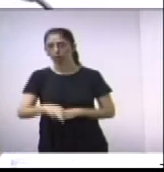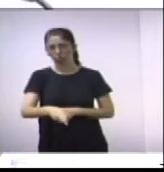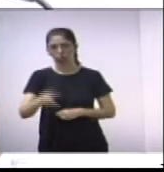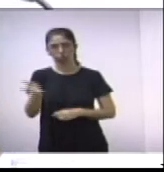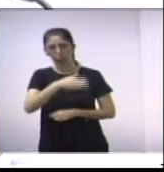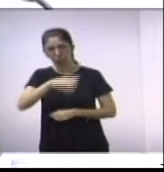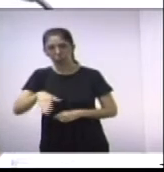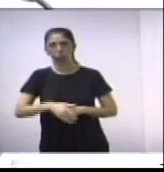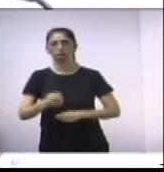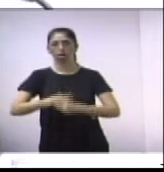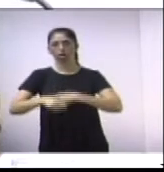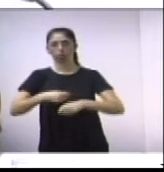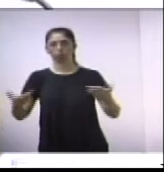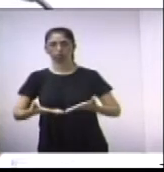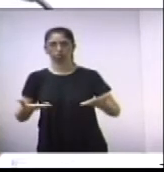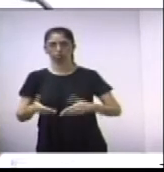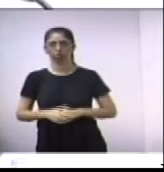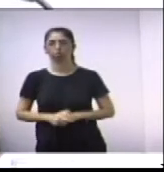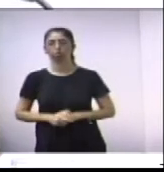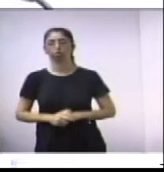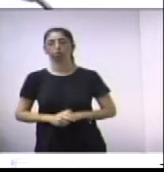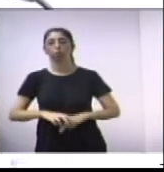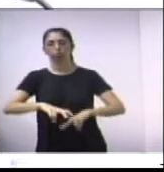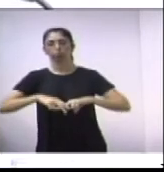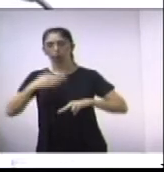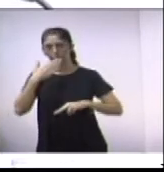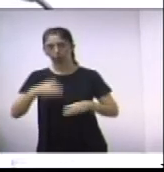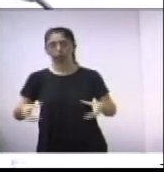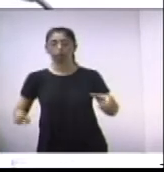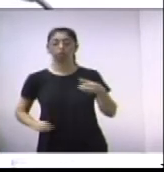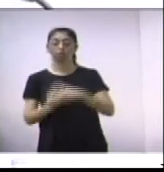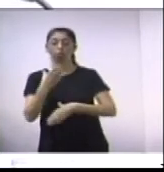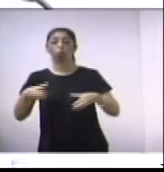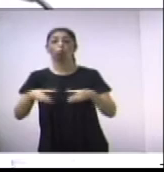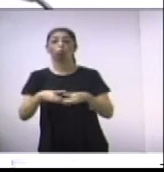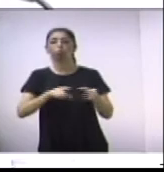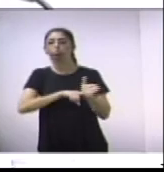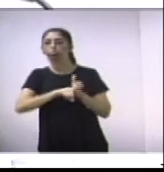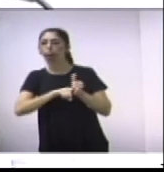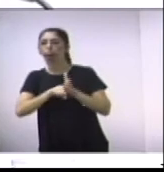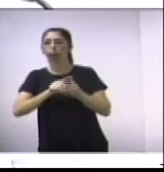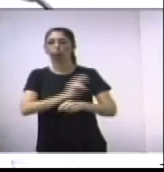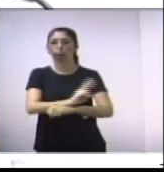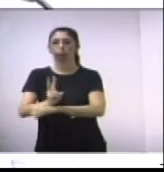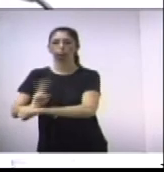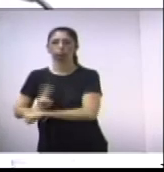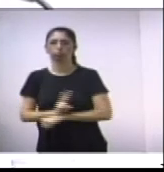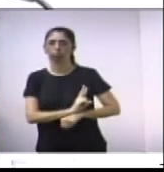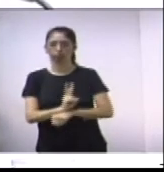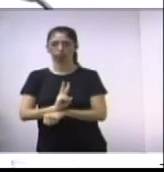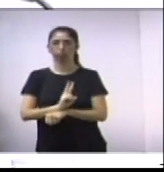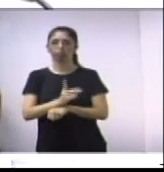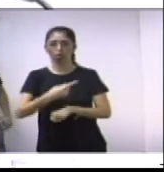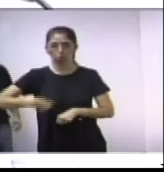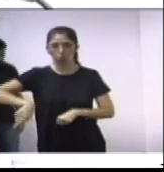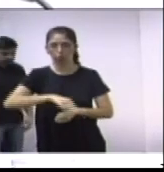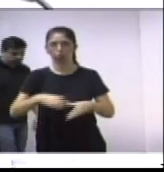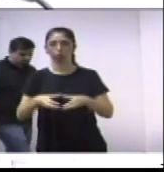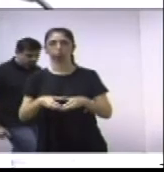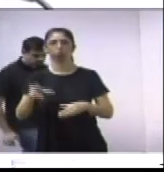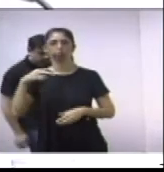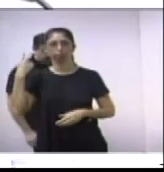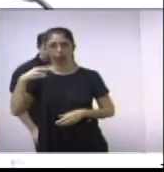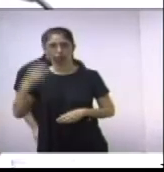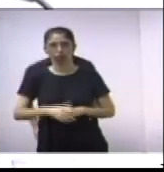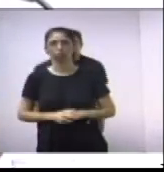valer da presente para pedir a instauração de uma comissão processante nos exatos modos do Decreto de Lei 201